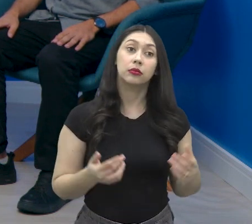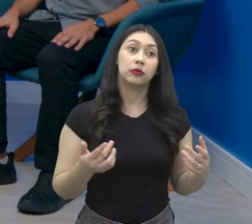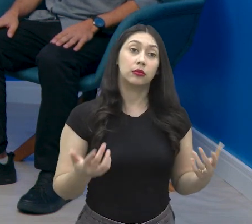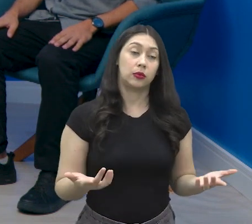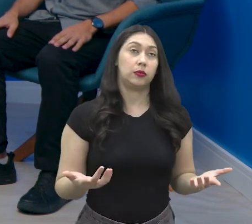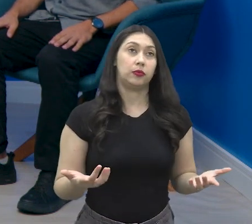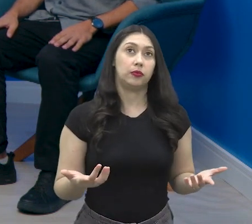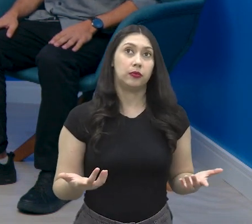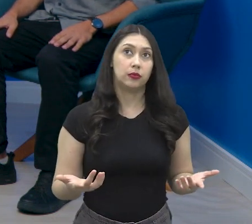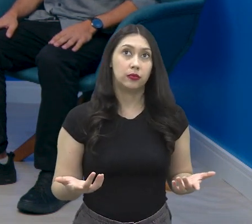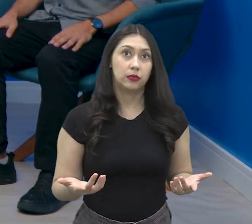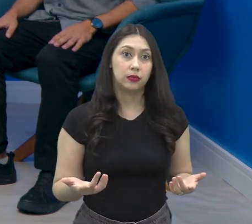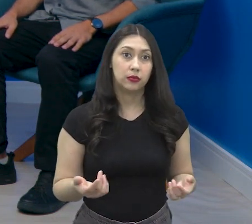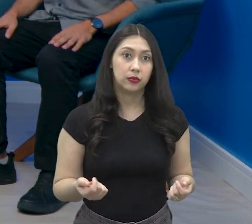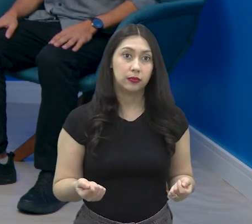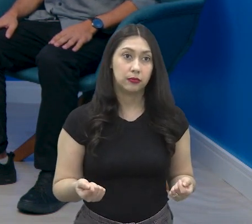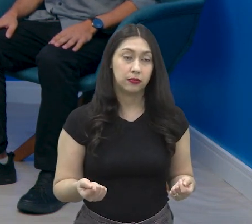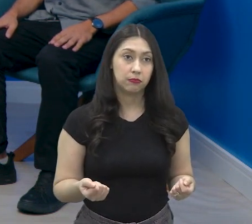Bom,